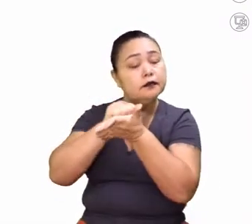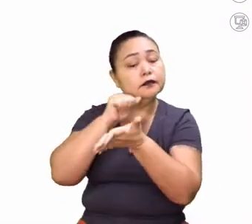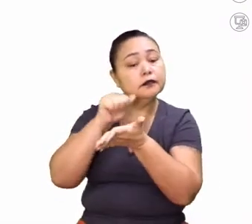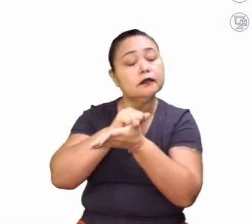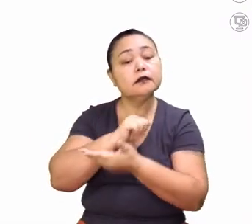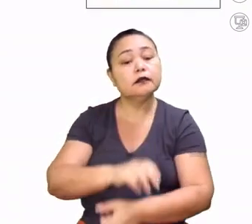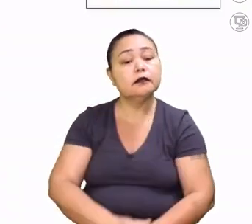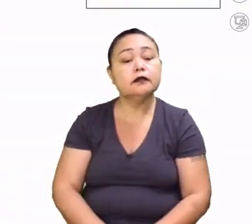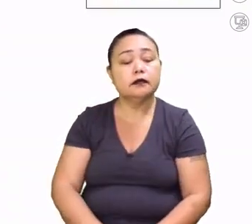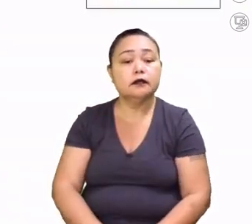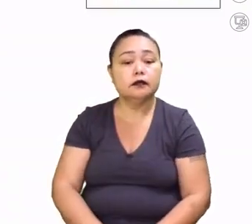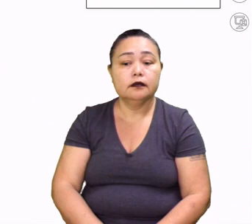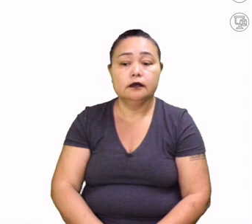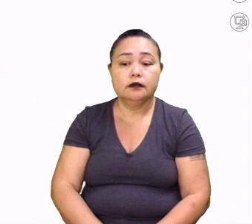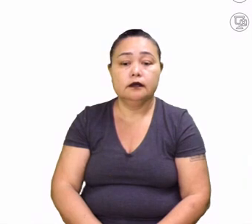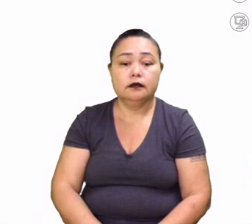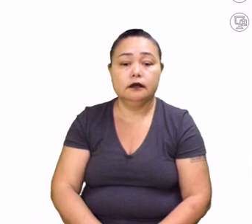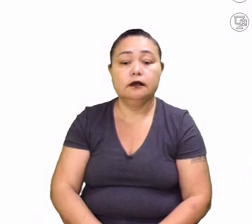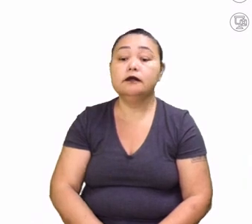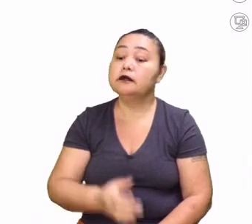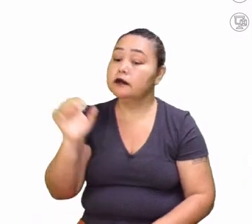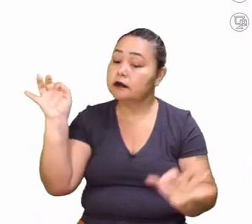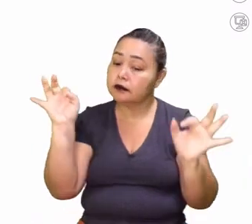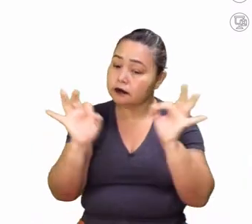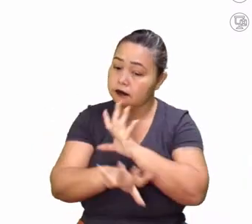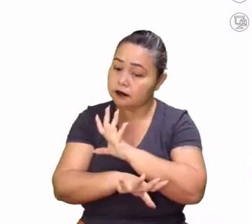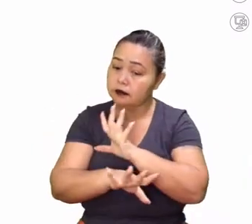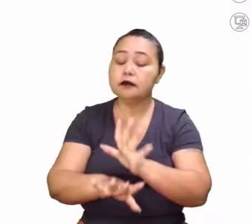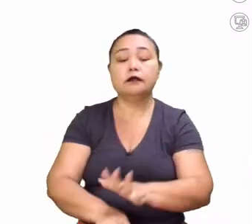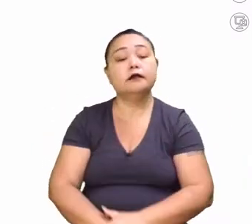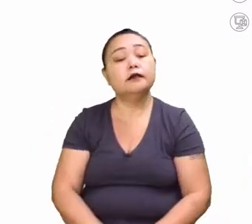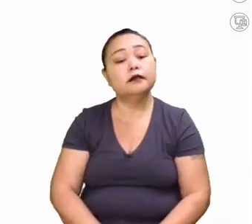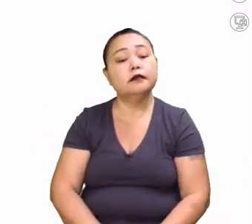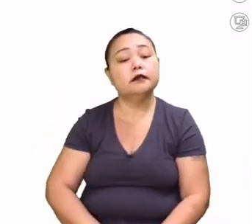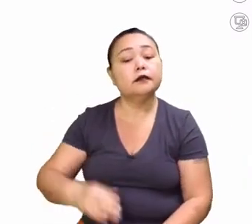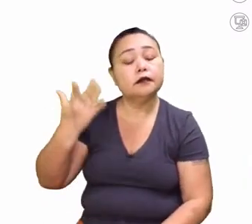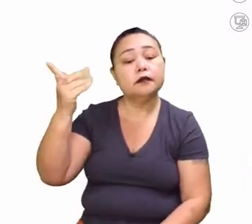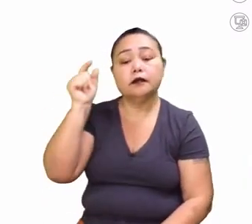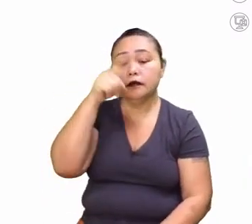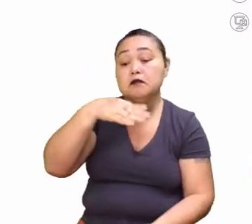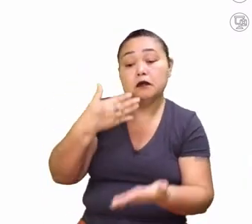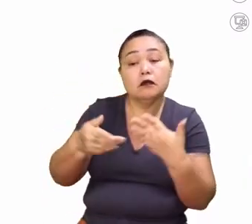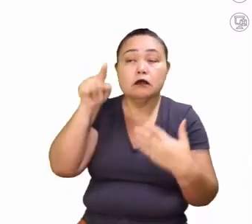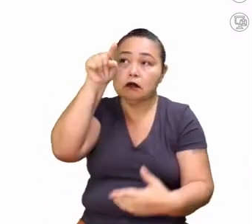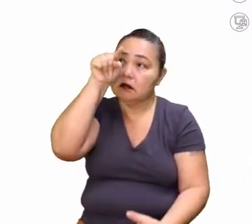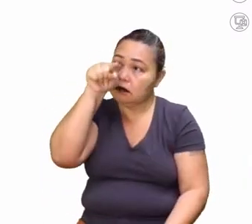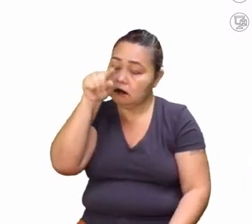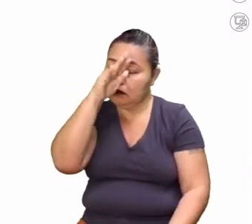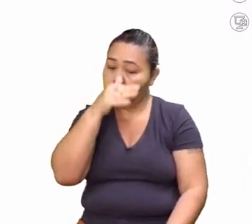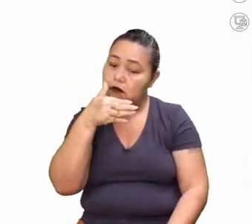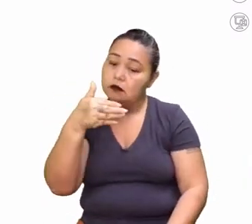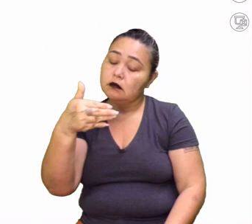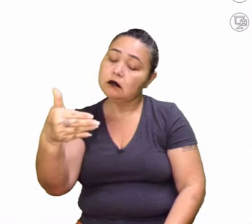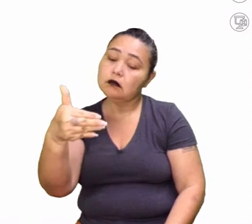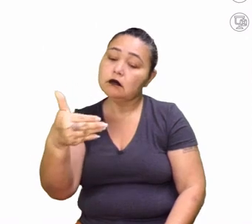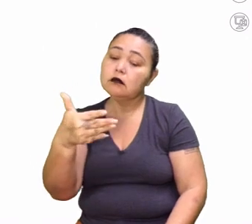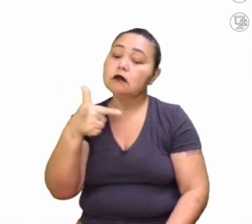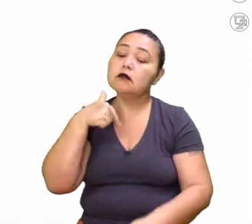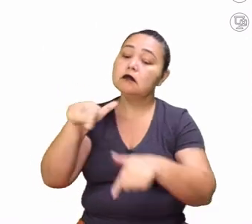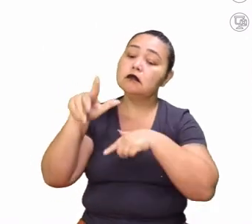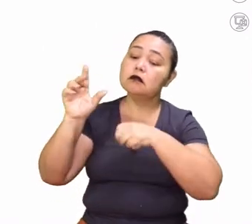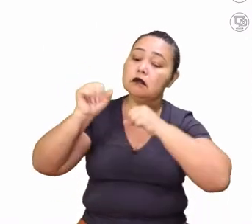ficar um desenho aí pronto nós temos um ponto Qualquer onde iniciou o trabalho da